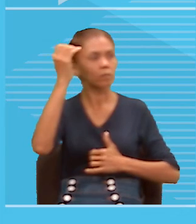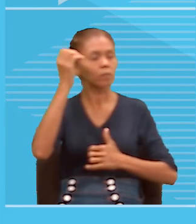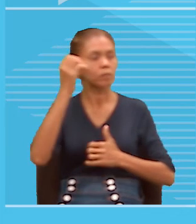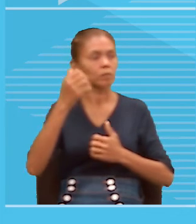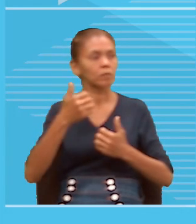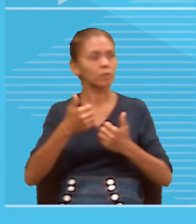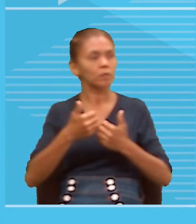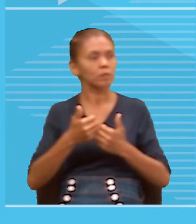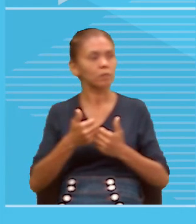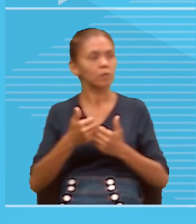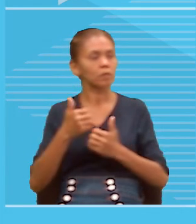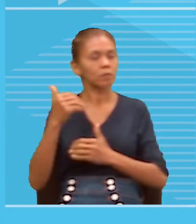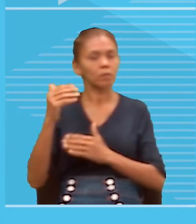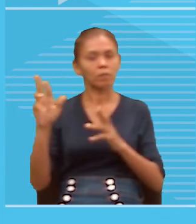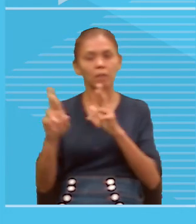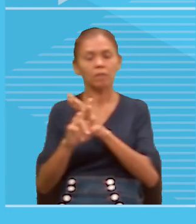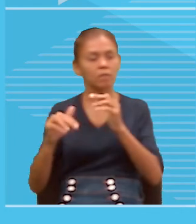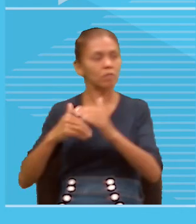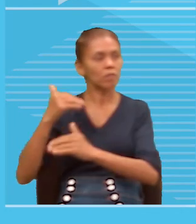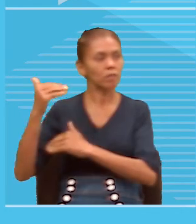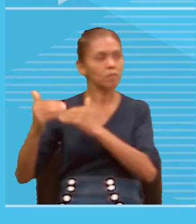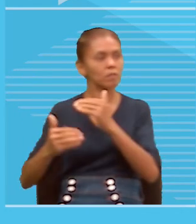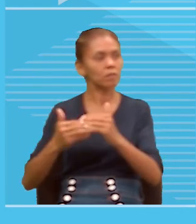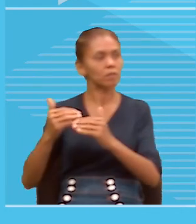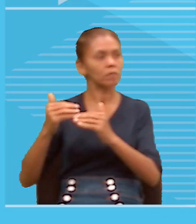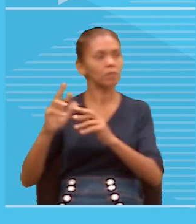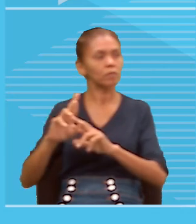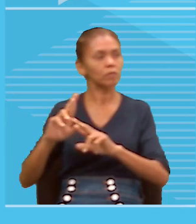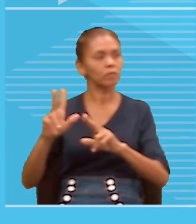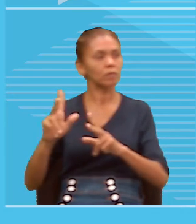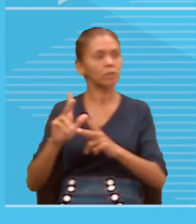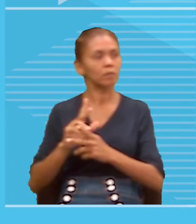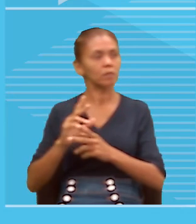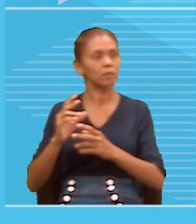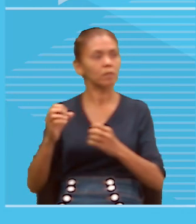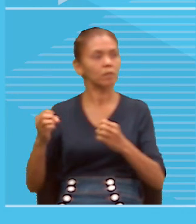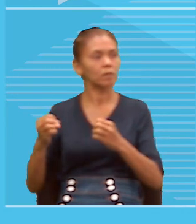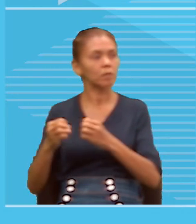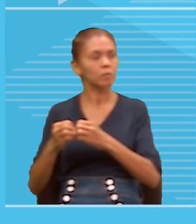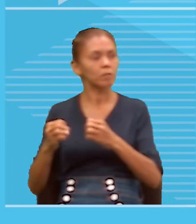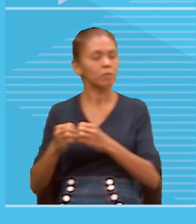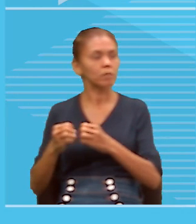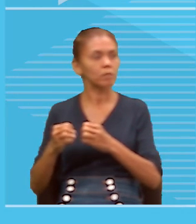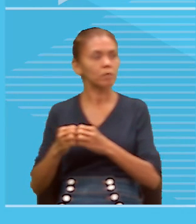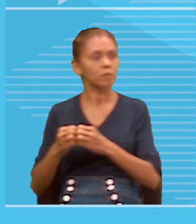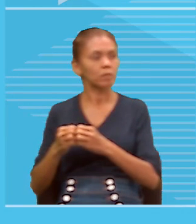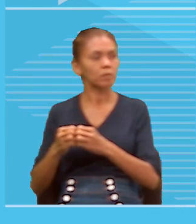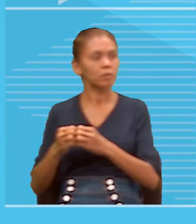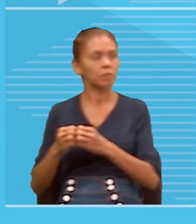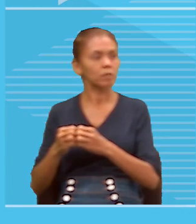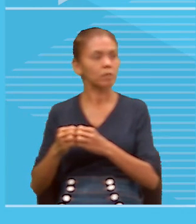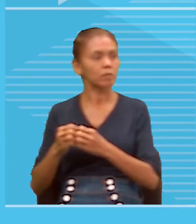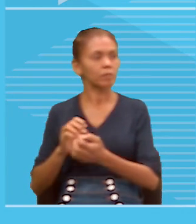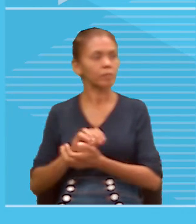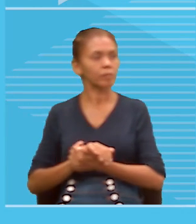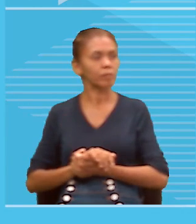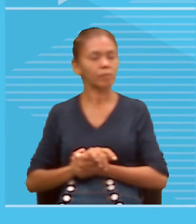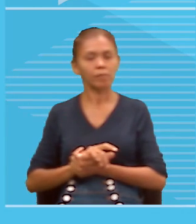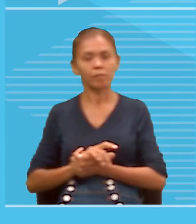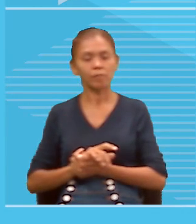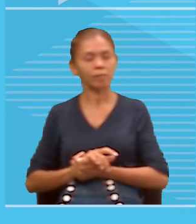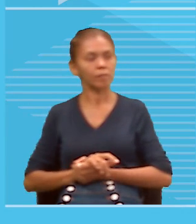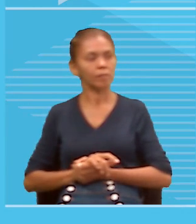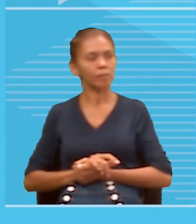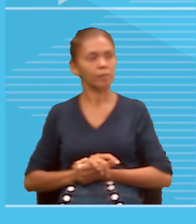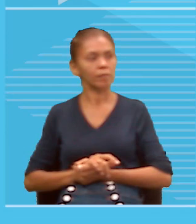distanciados evolutivamente e esses aqui são os mais próximos né veja o que eles vendem o mesmo tronco aqui